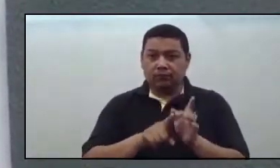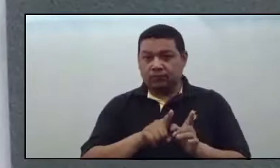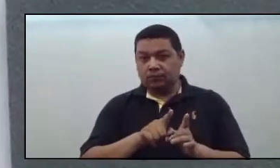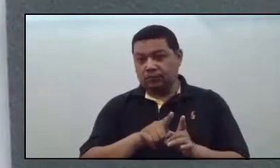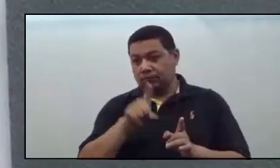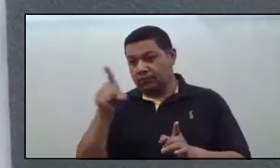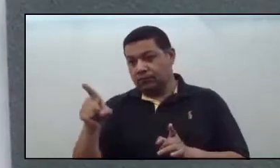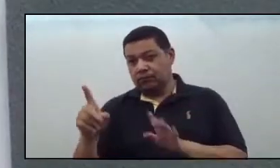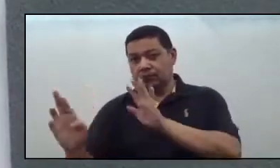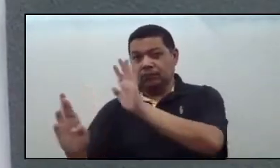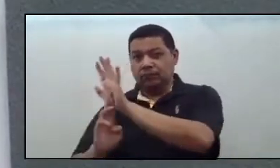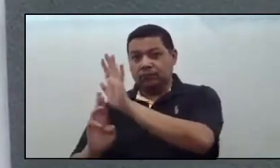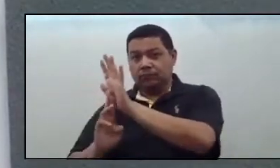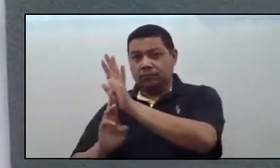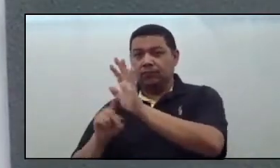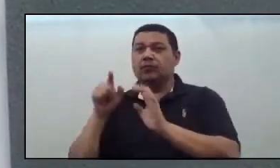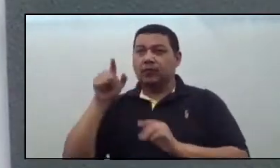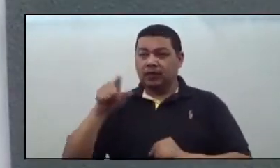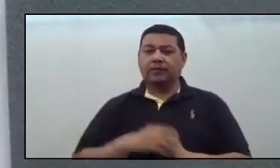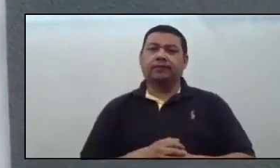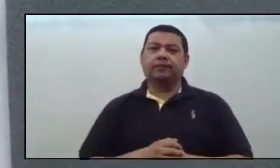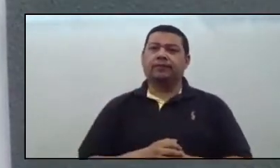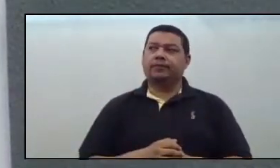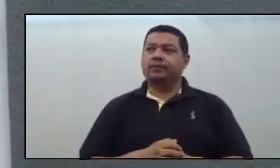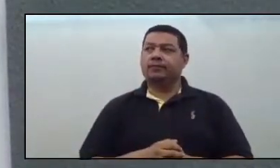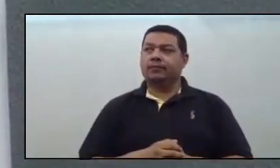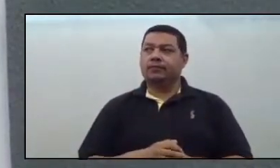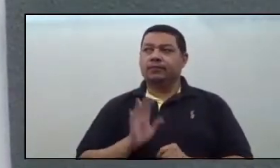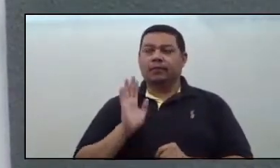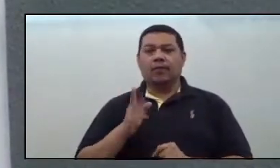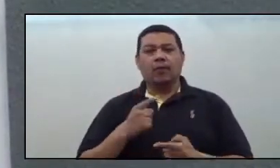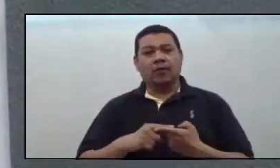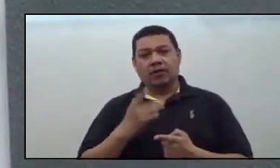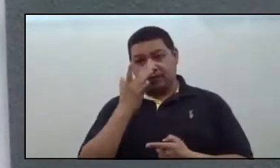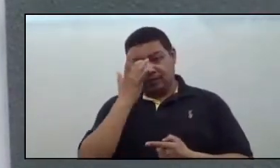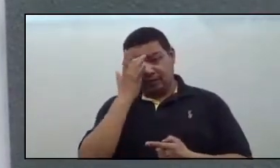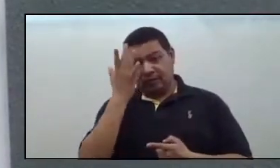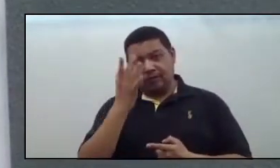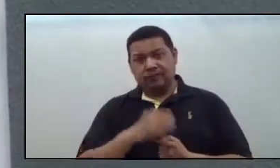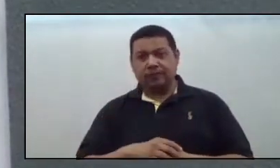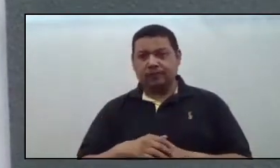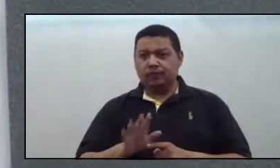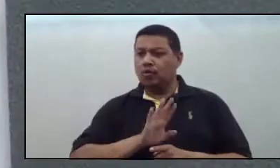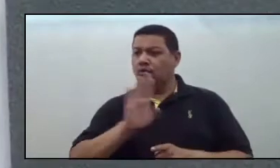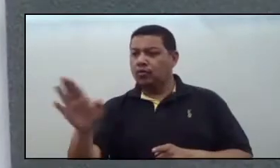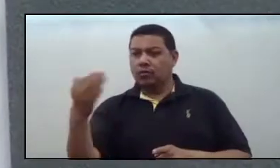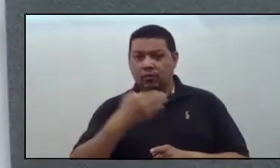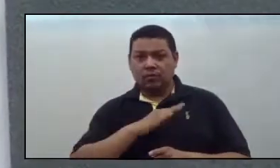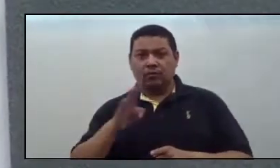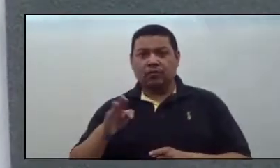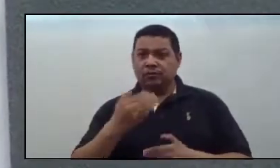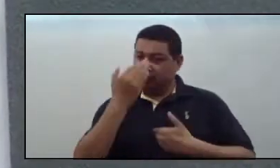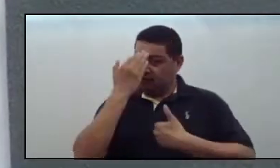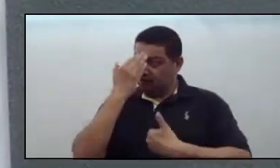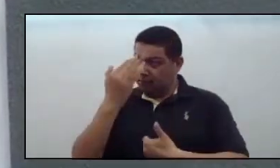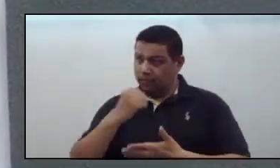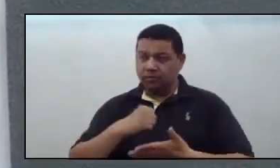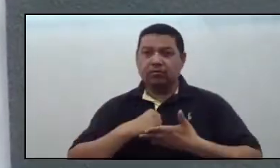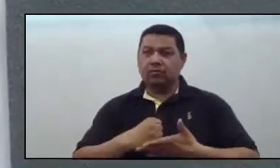fomentar também as atividades lá naquele distrito e para facilitar a mobilidade urbana. Então, muito obrigado por sua